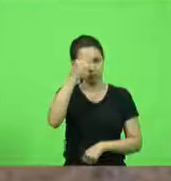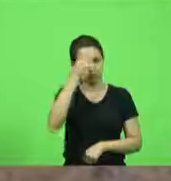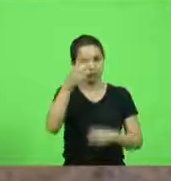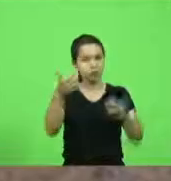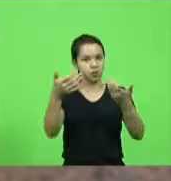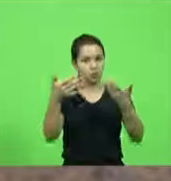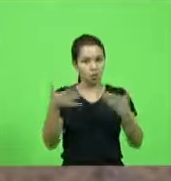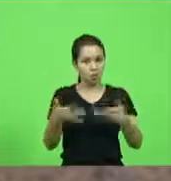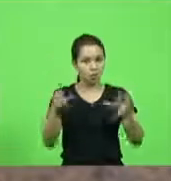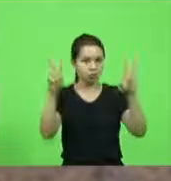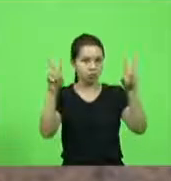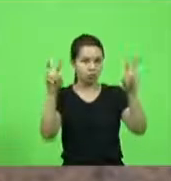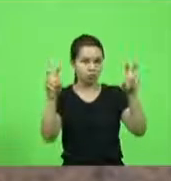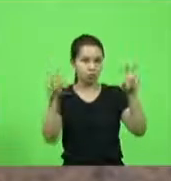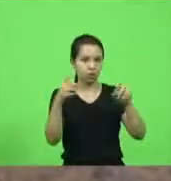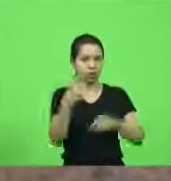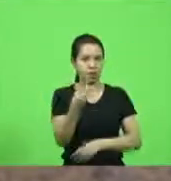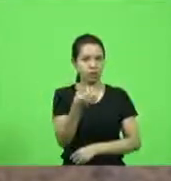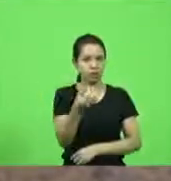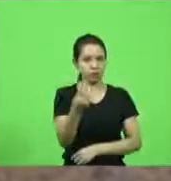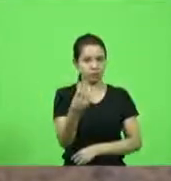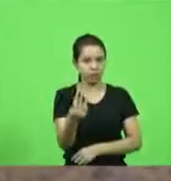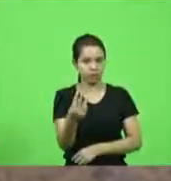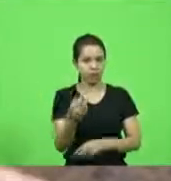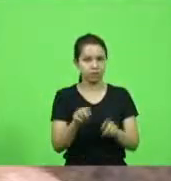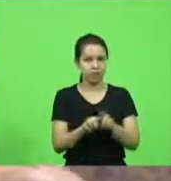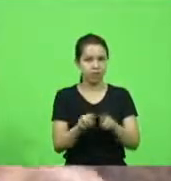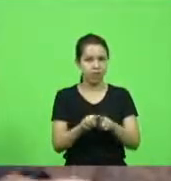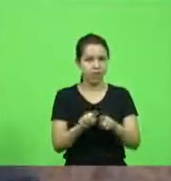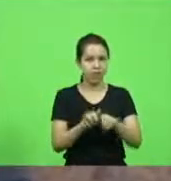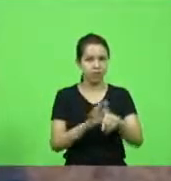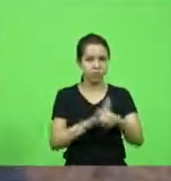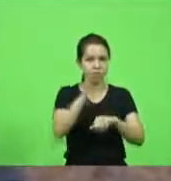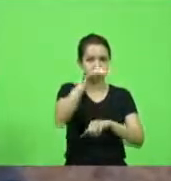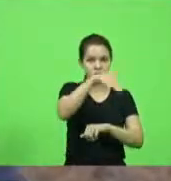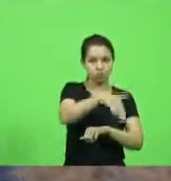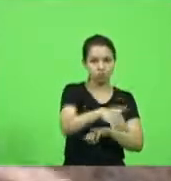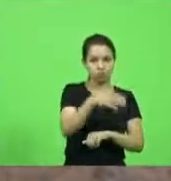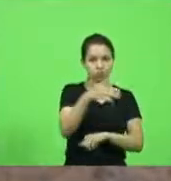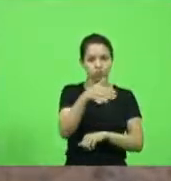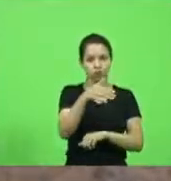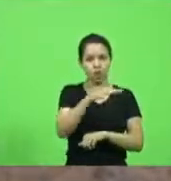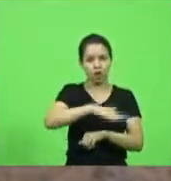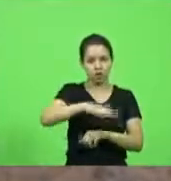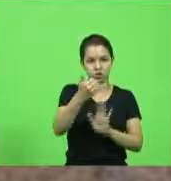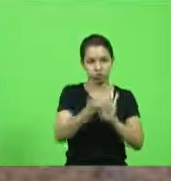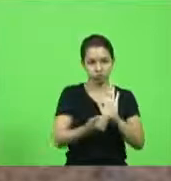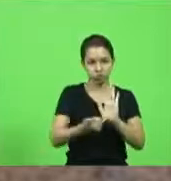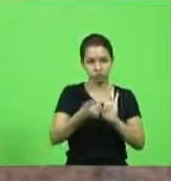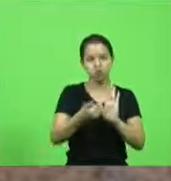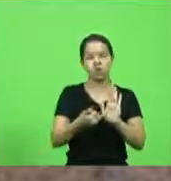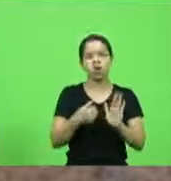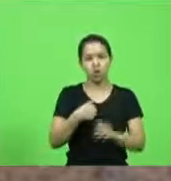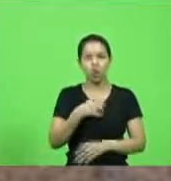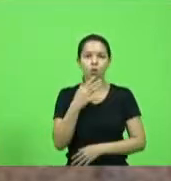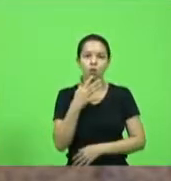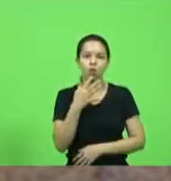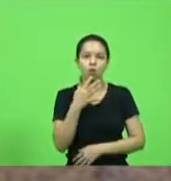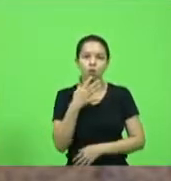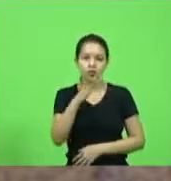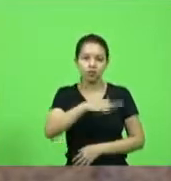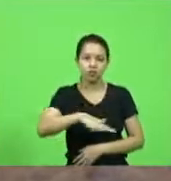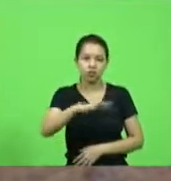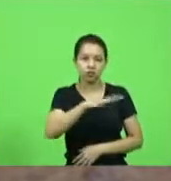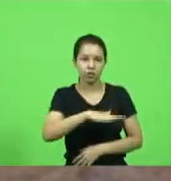163 e o viaduto de São José do Cedro, eu conheço bem a região, e realmente aquilo que foi feito